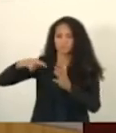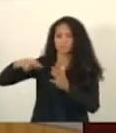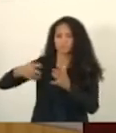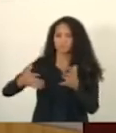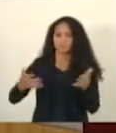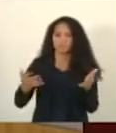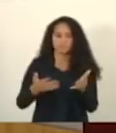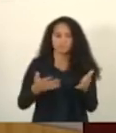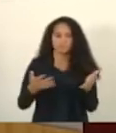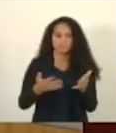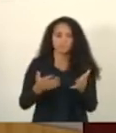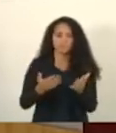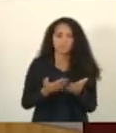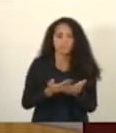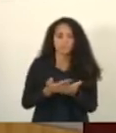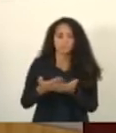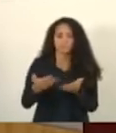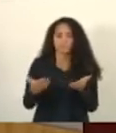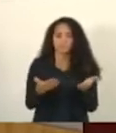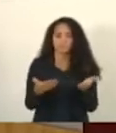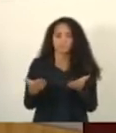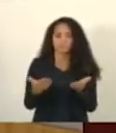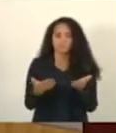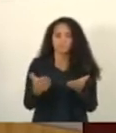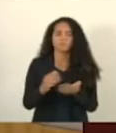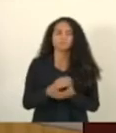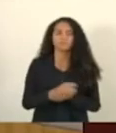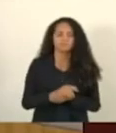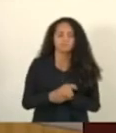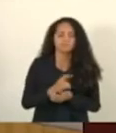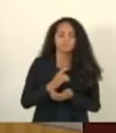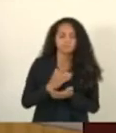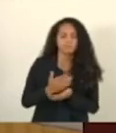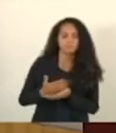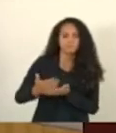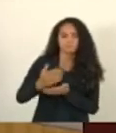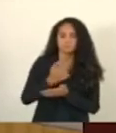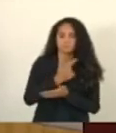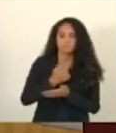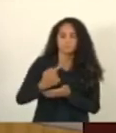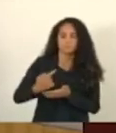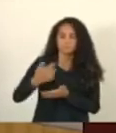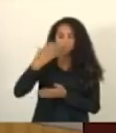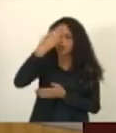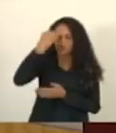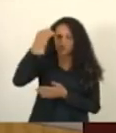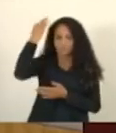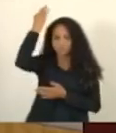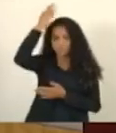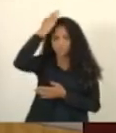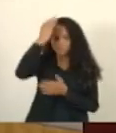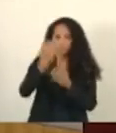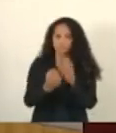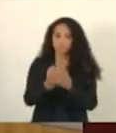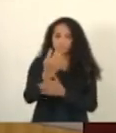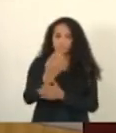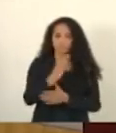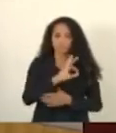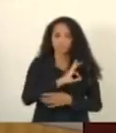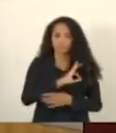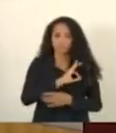e começam a tramitar. Dentre eles, eu destaco a iniciativa do governo do estado que cria a Polícia